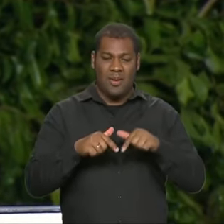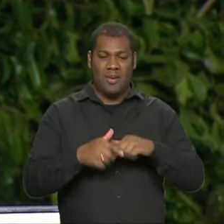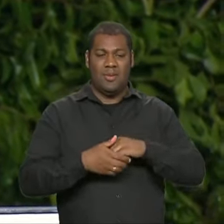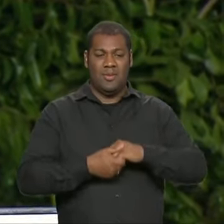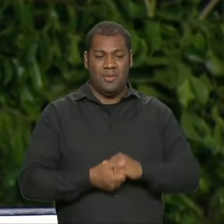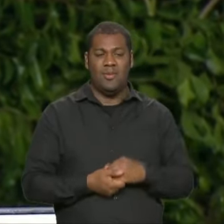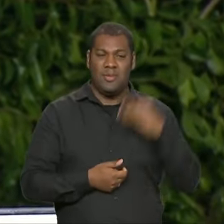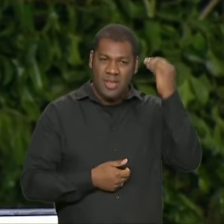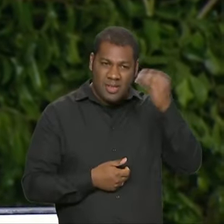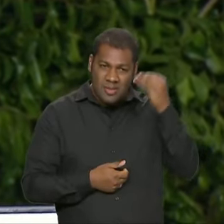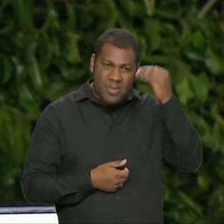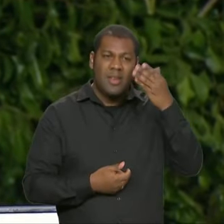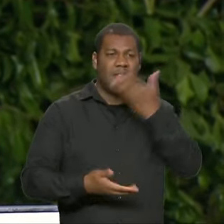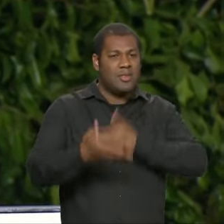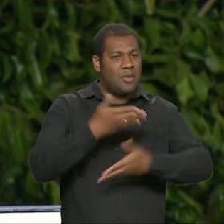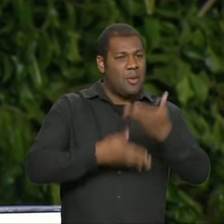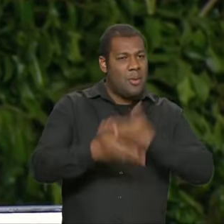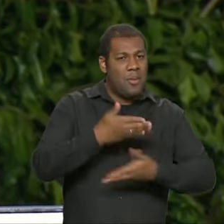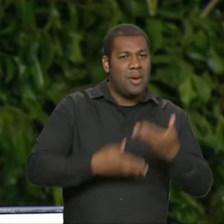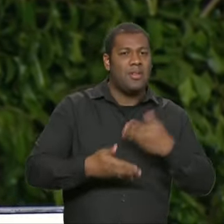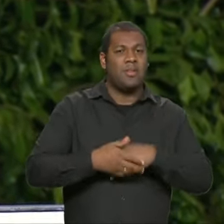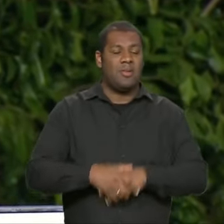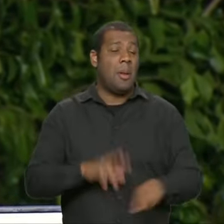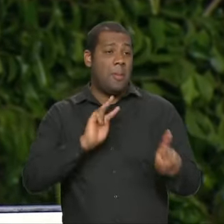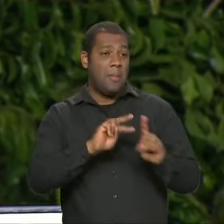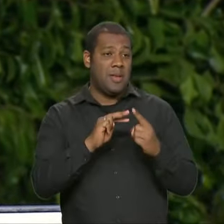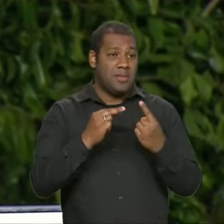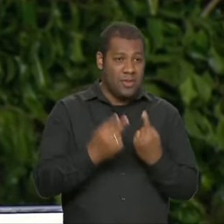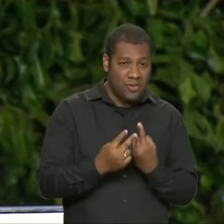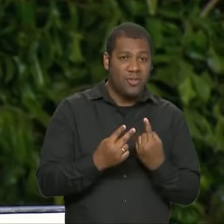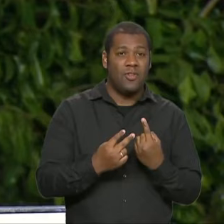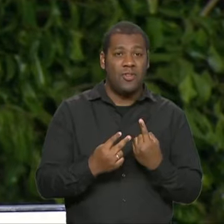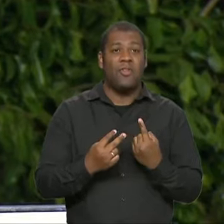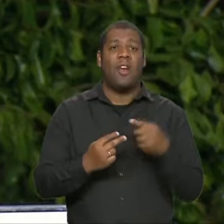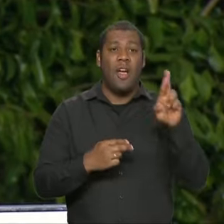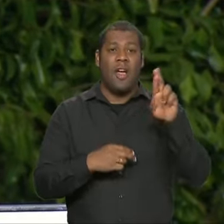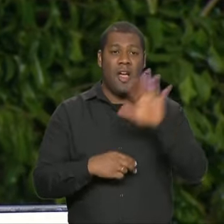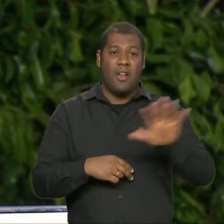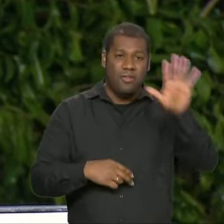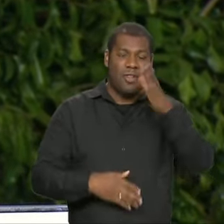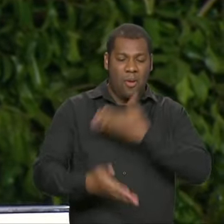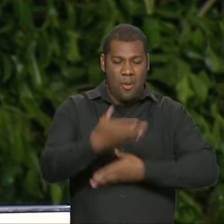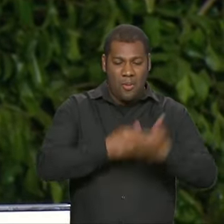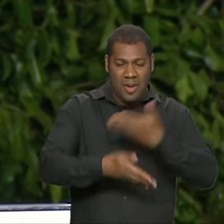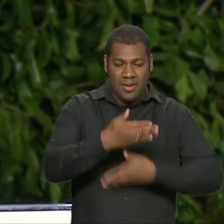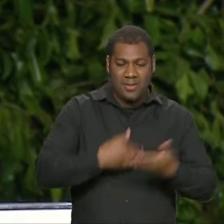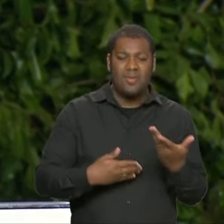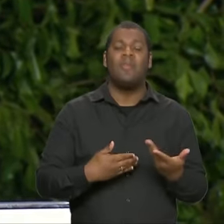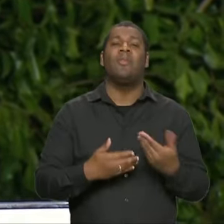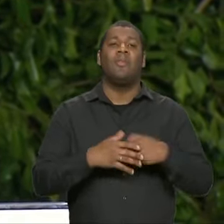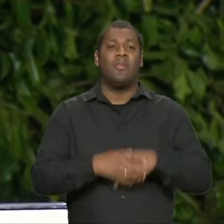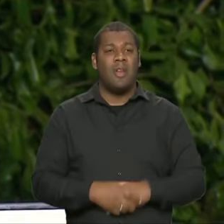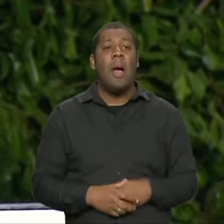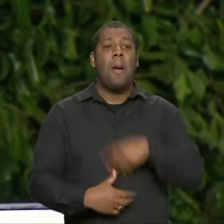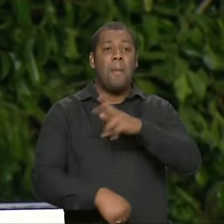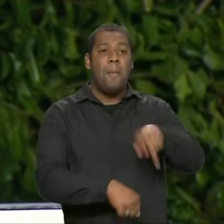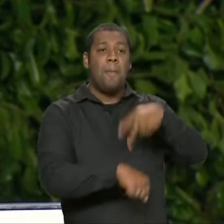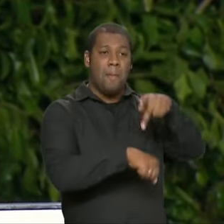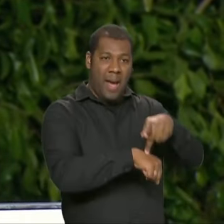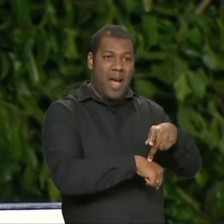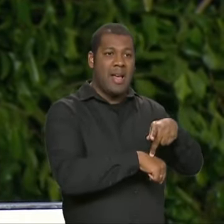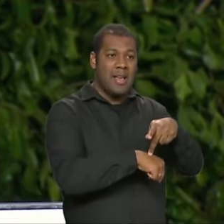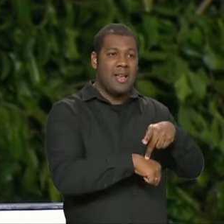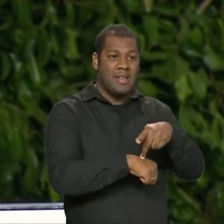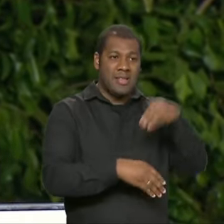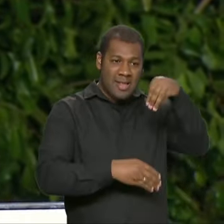resultados e experiências, desde uma perspectiva regional de cooperação que alimenta a integração dos nossos países